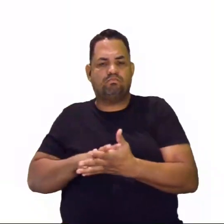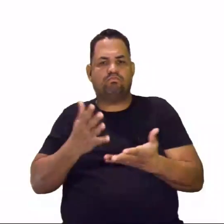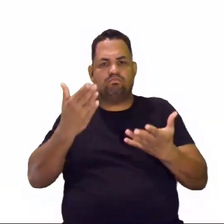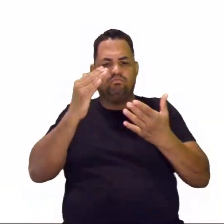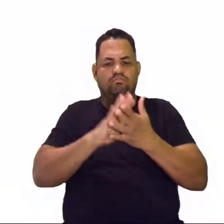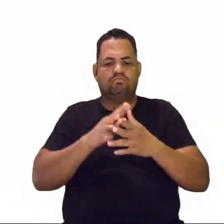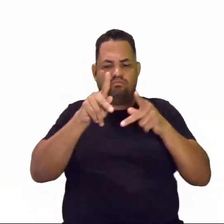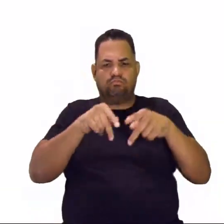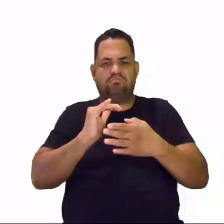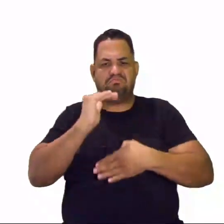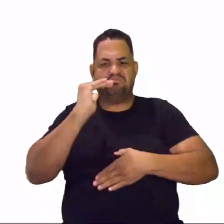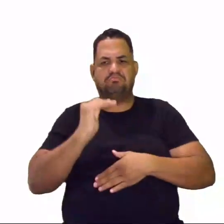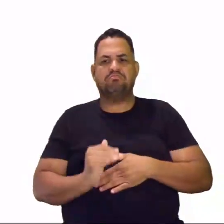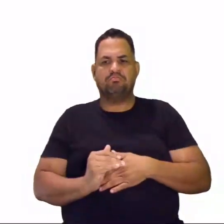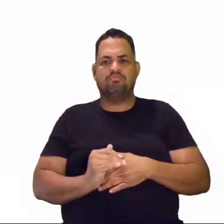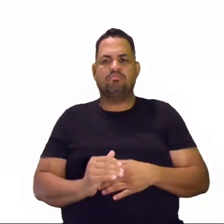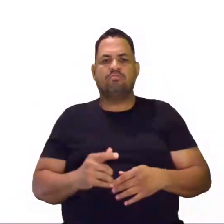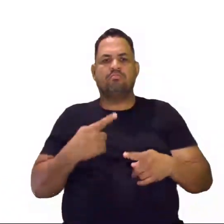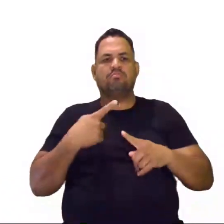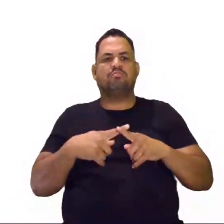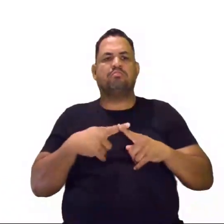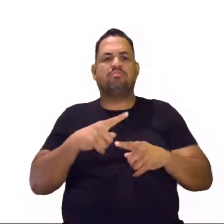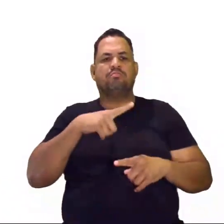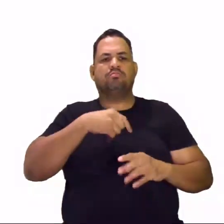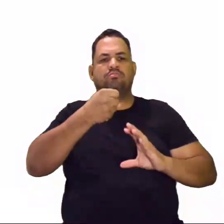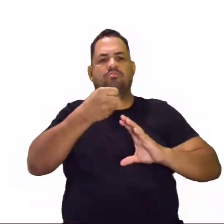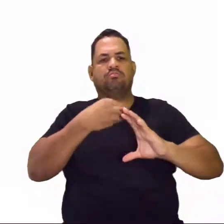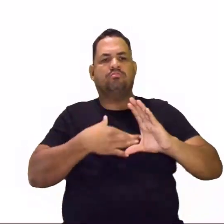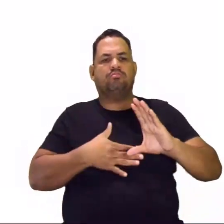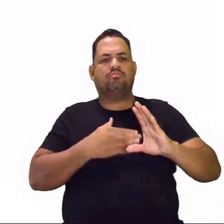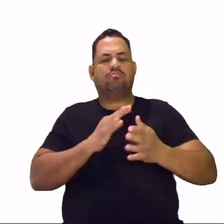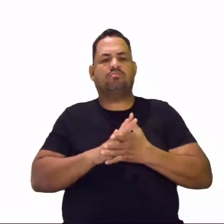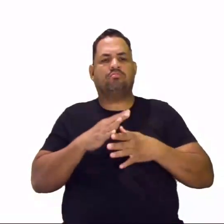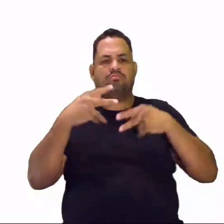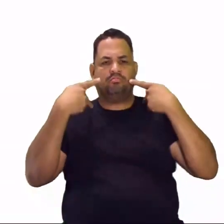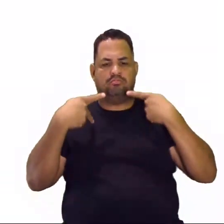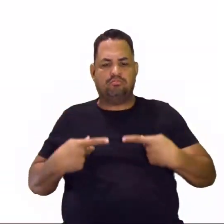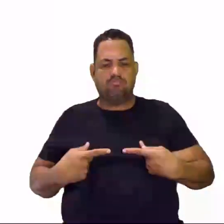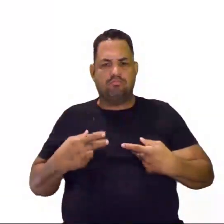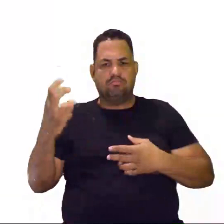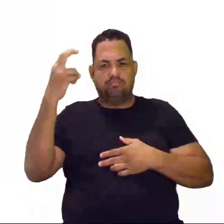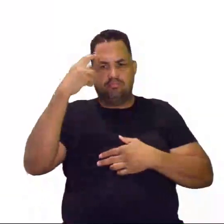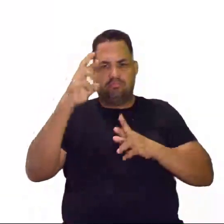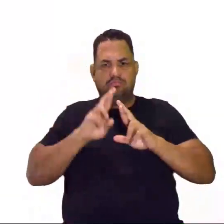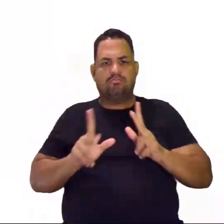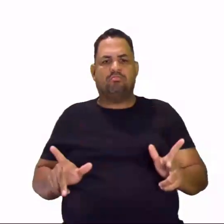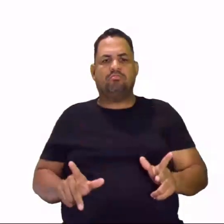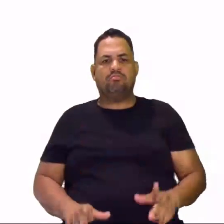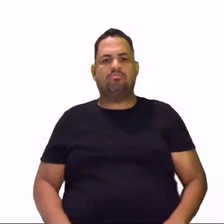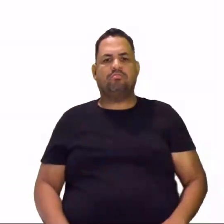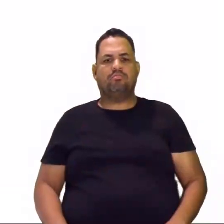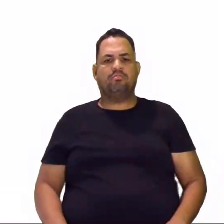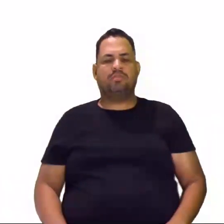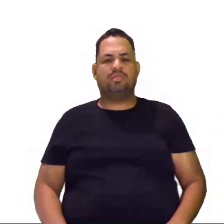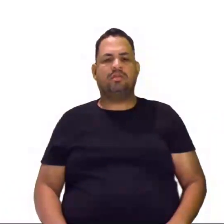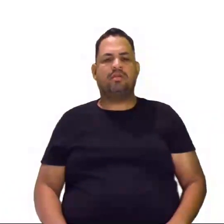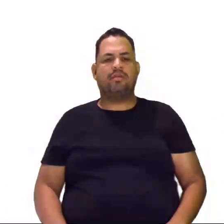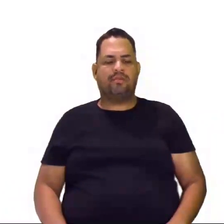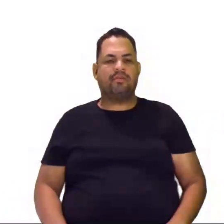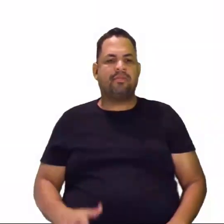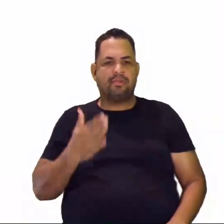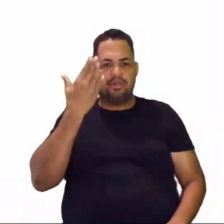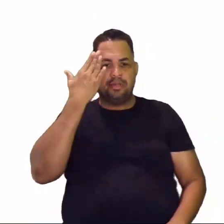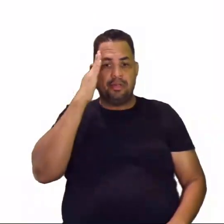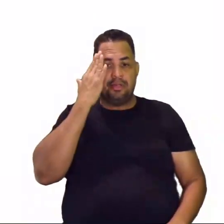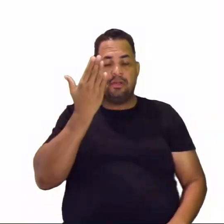que esses povos eram inferiores porque possuíam características físicas e culturas diferentes. Vocês entenderam